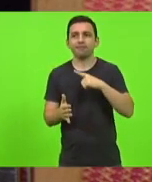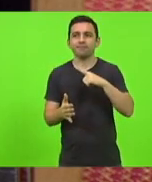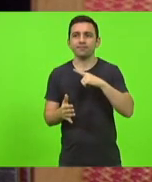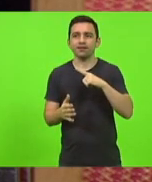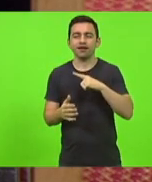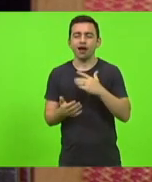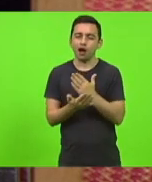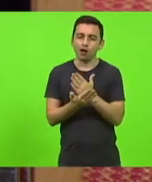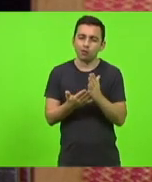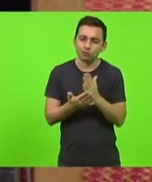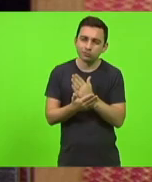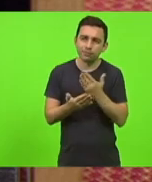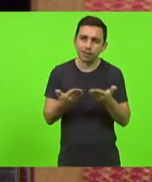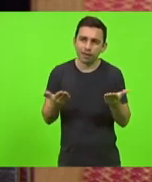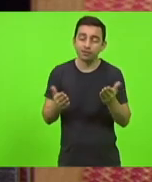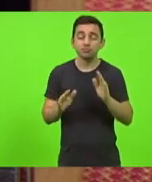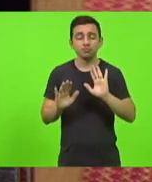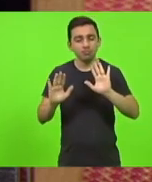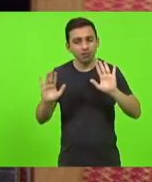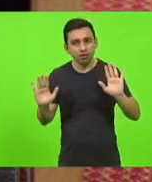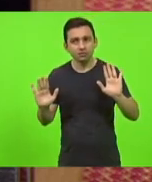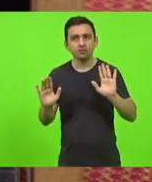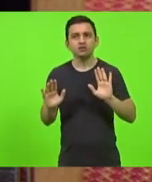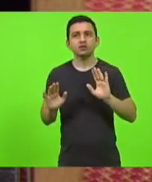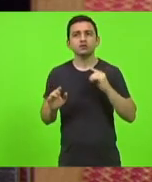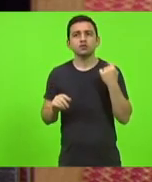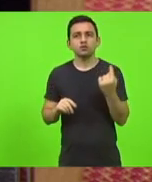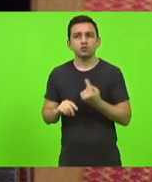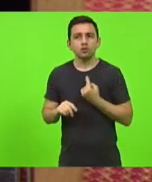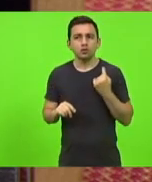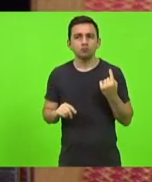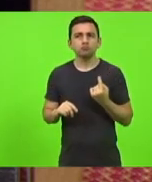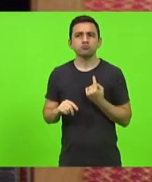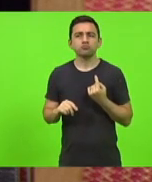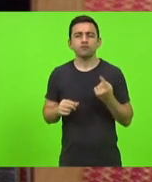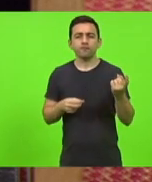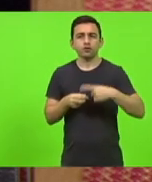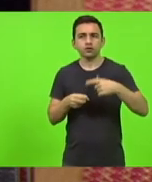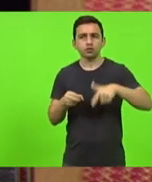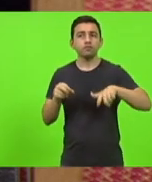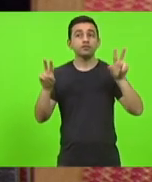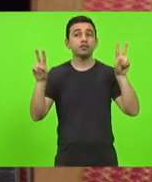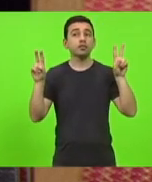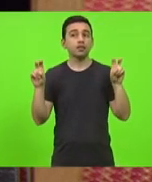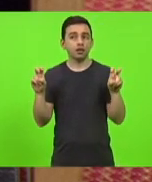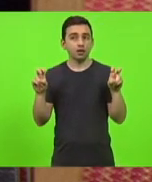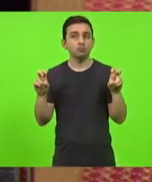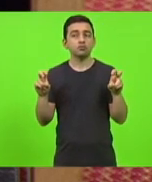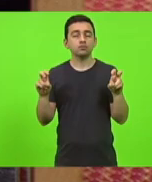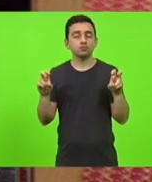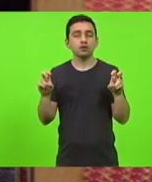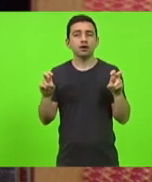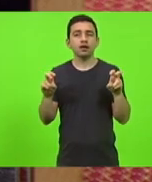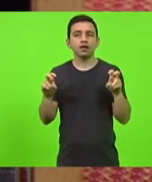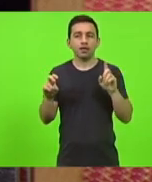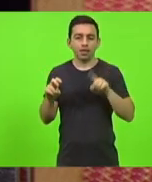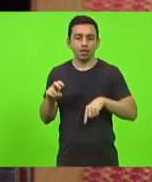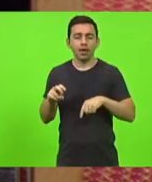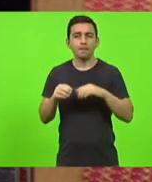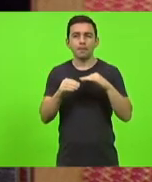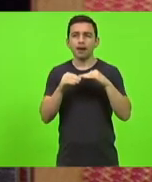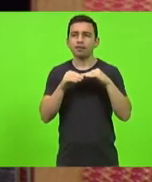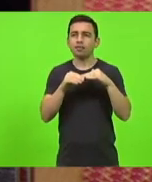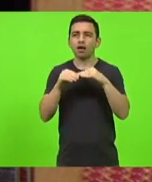derrotas. Vamos ainda voltar à questão, a discutir a integralidade e a